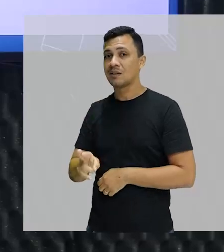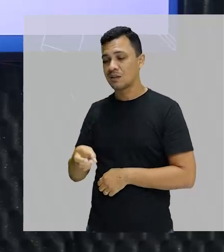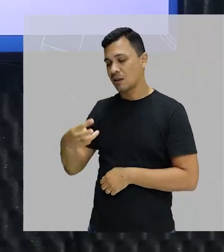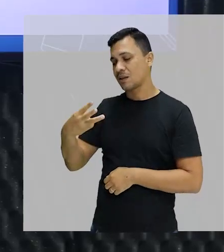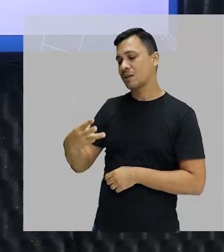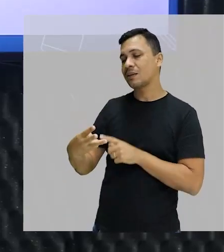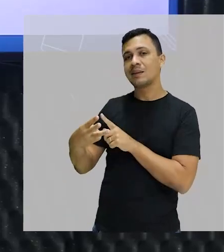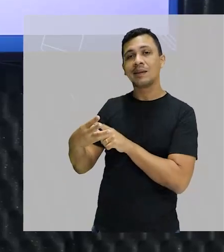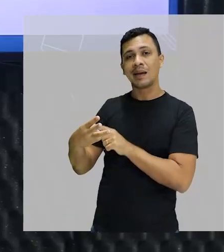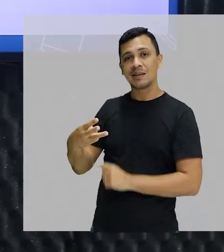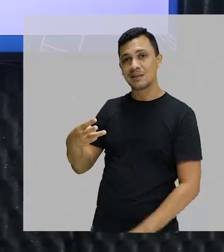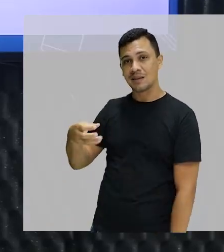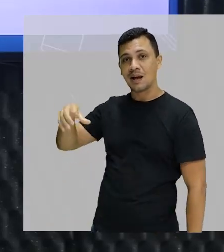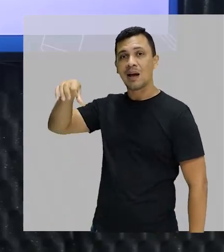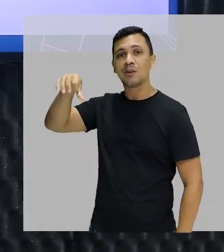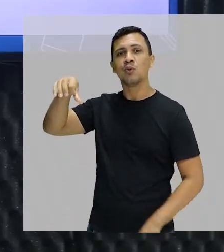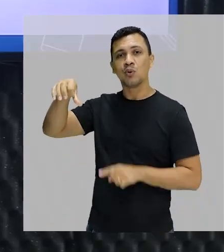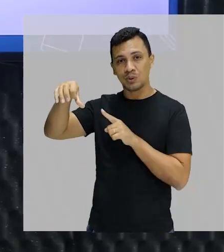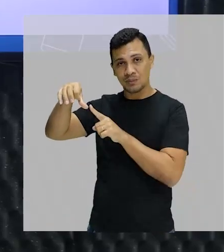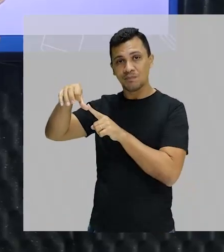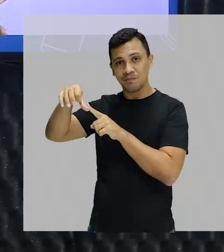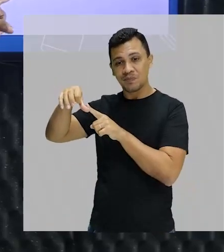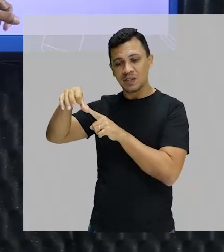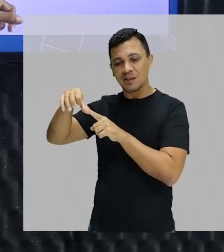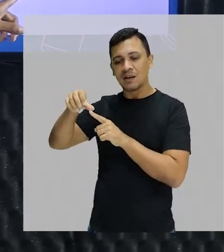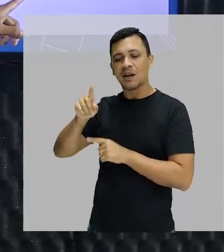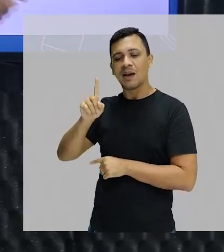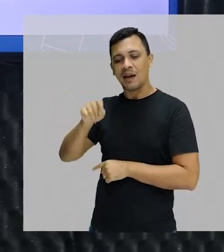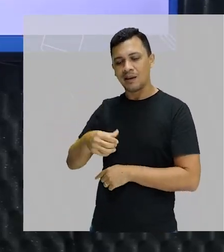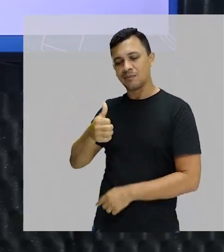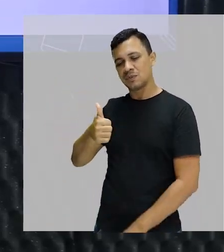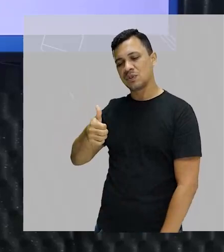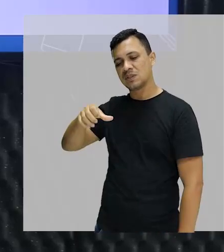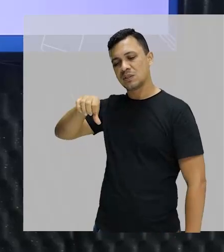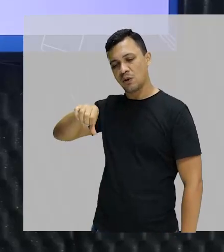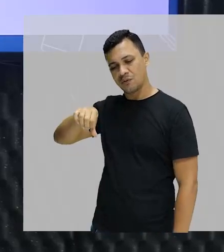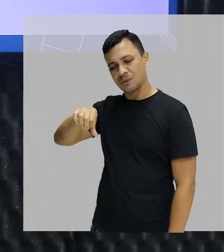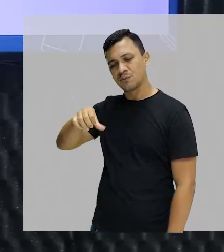3 elevado à nona potência, e isso dá